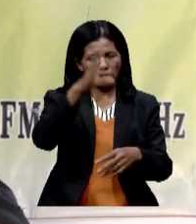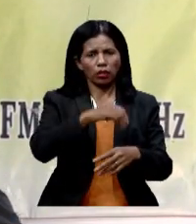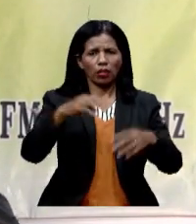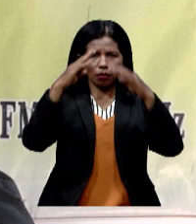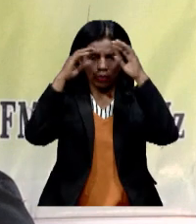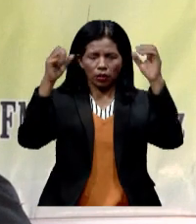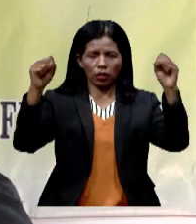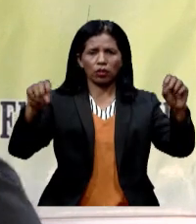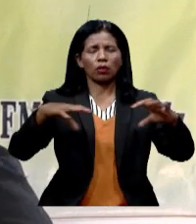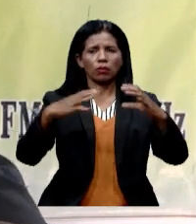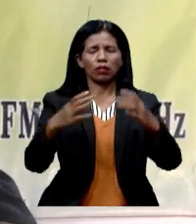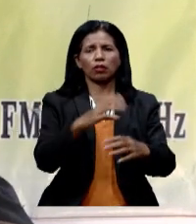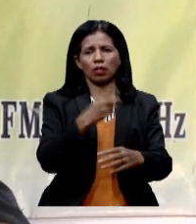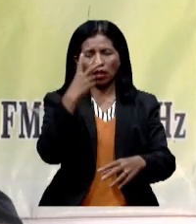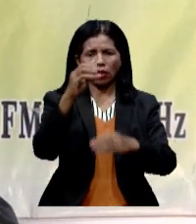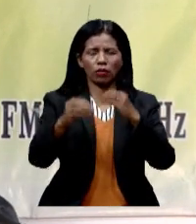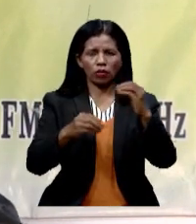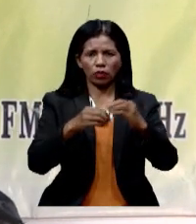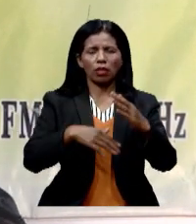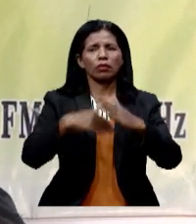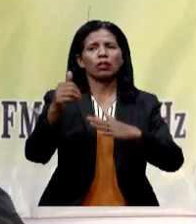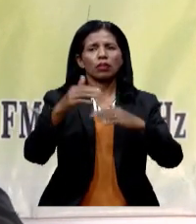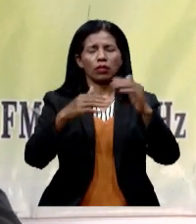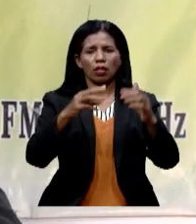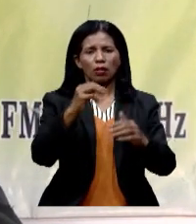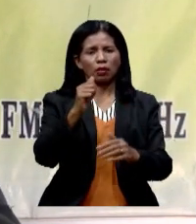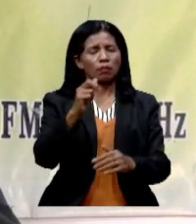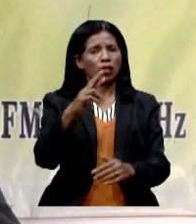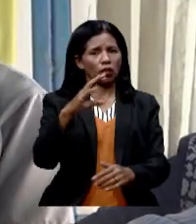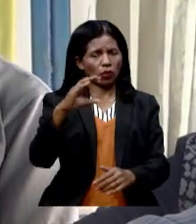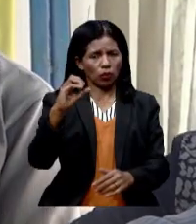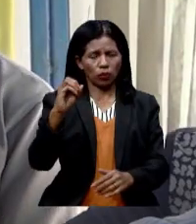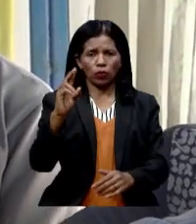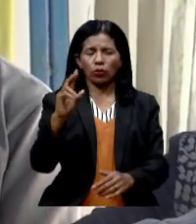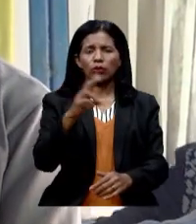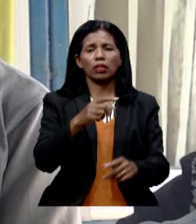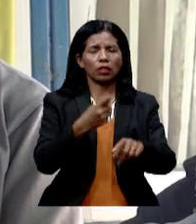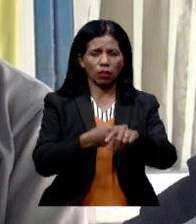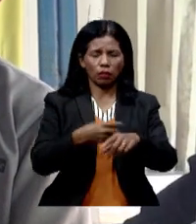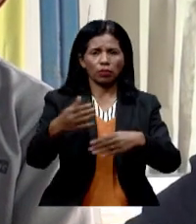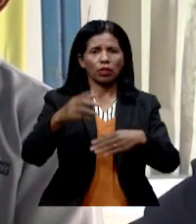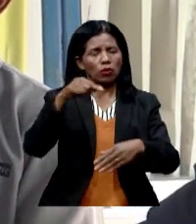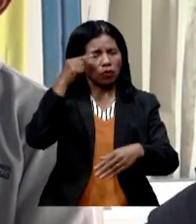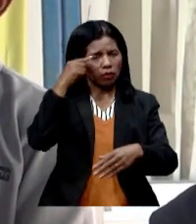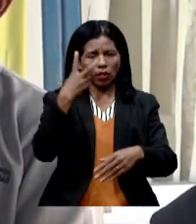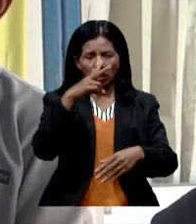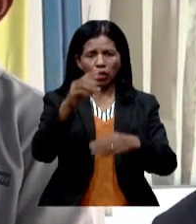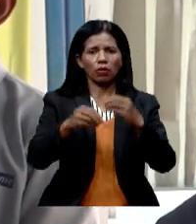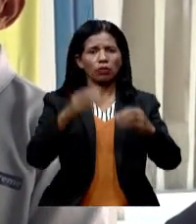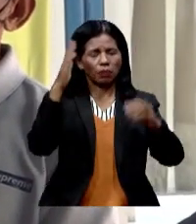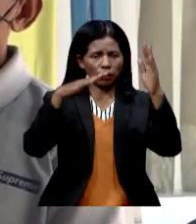presidente comissão e nebe trata assunto infraestrutura Marco Xavier Ateten e é tempo bada governo se resolve problema